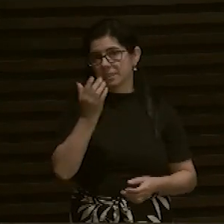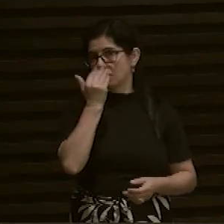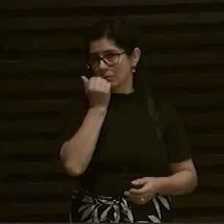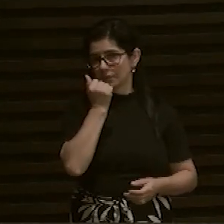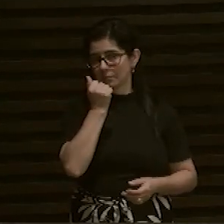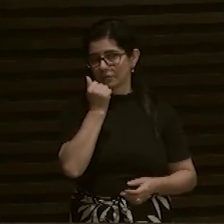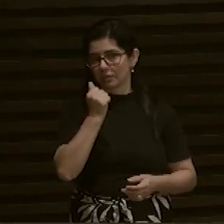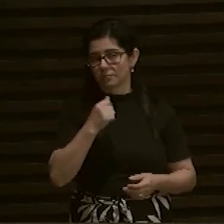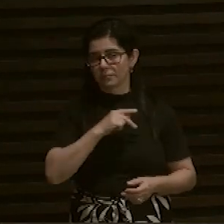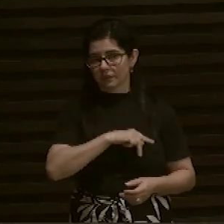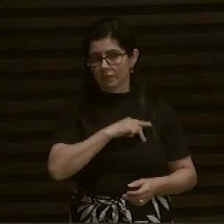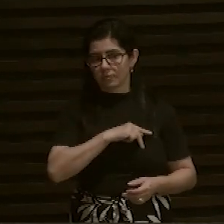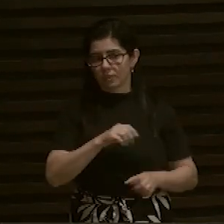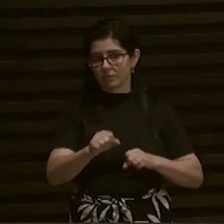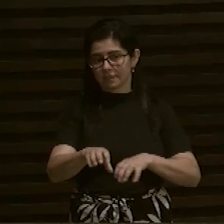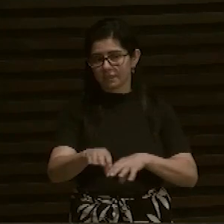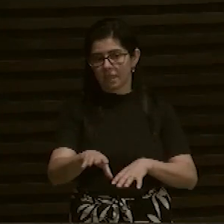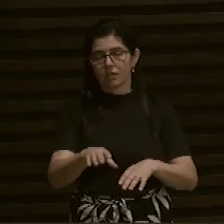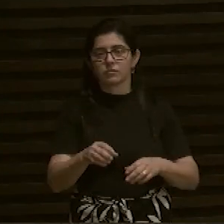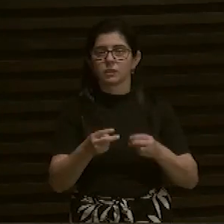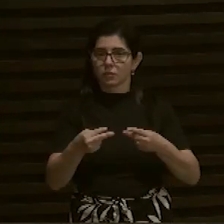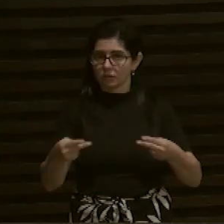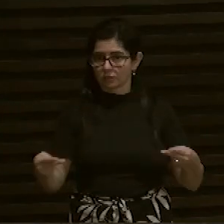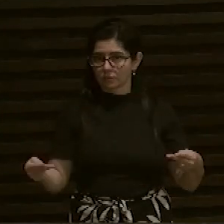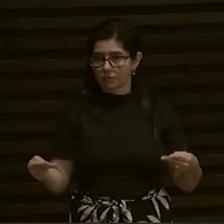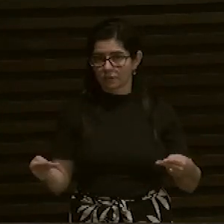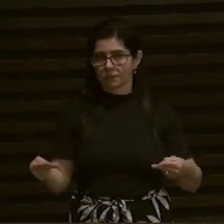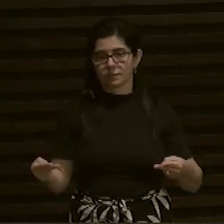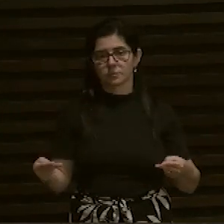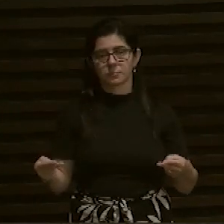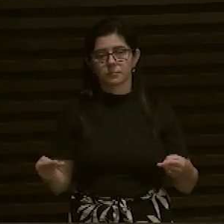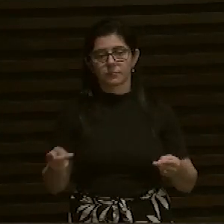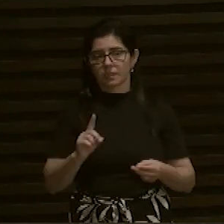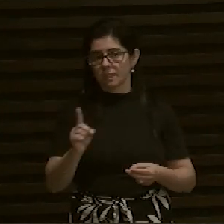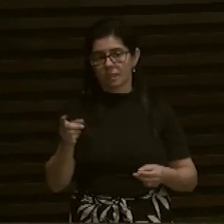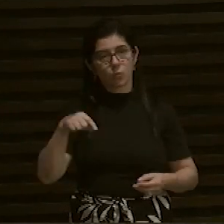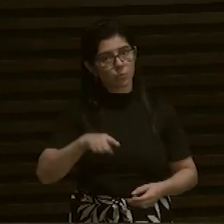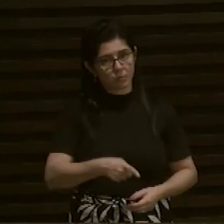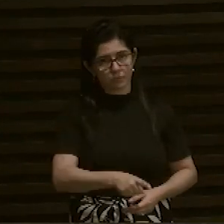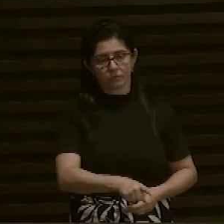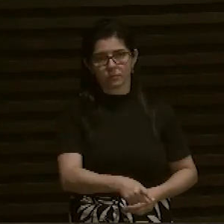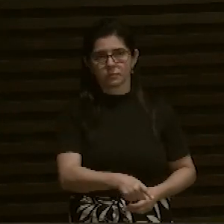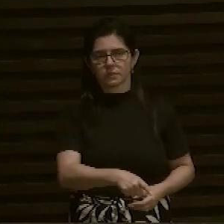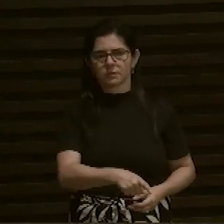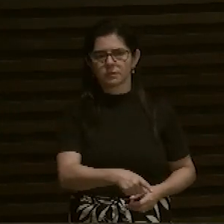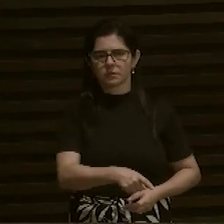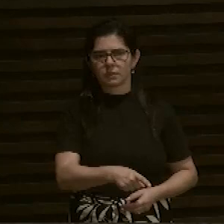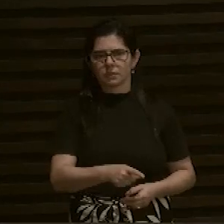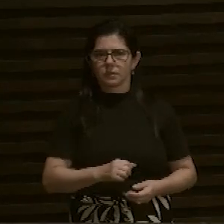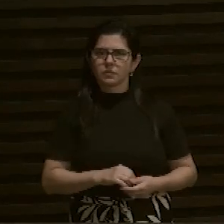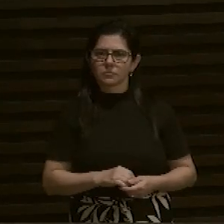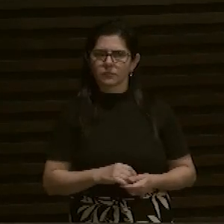ensinar coisas que eles consideravam como superficiais e não profundas, né, faz com que eles achassem